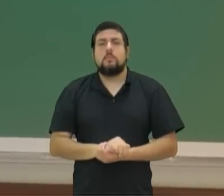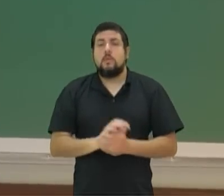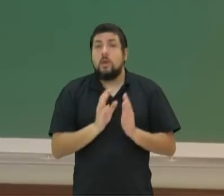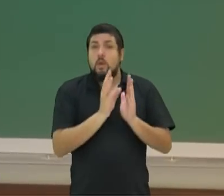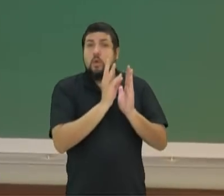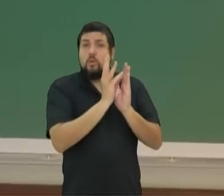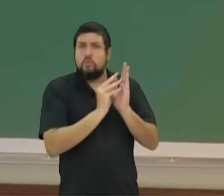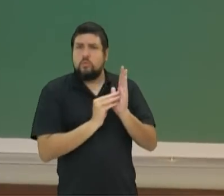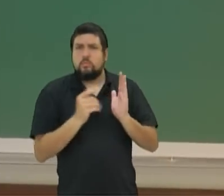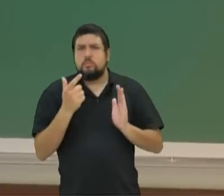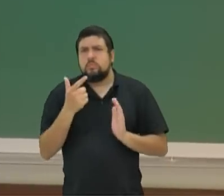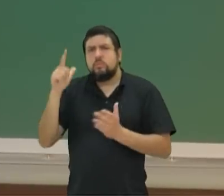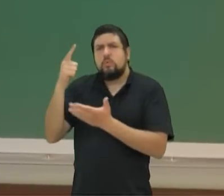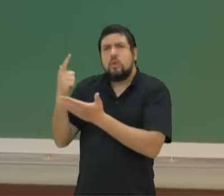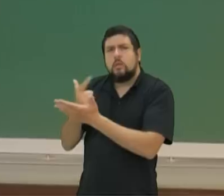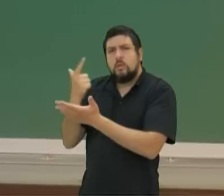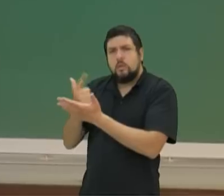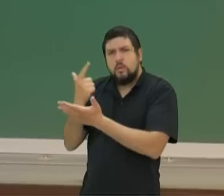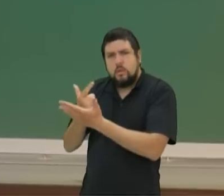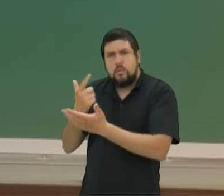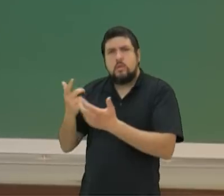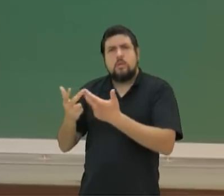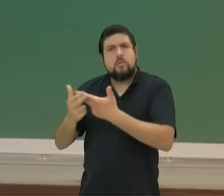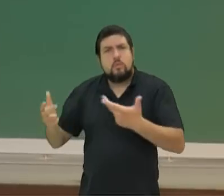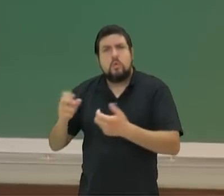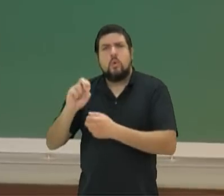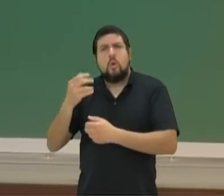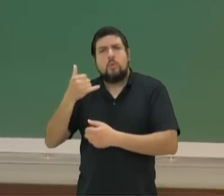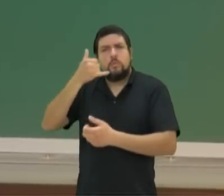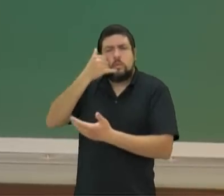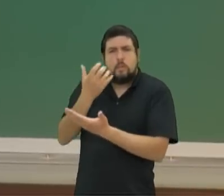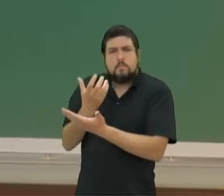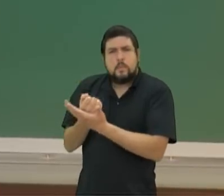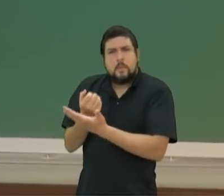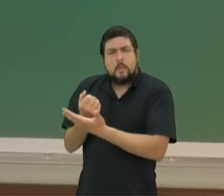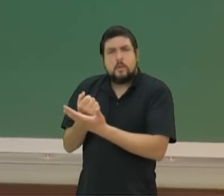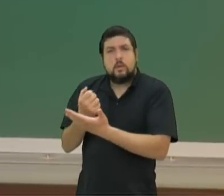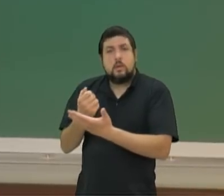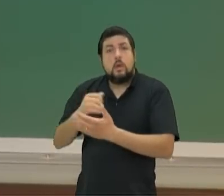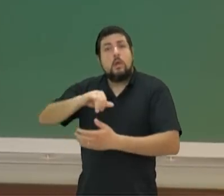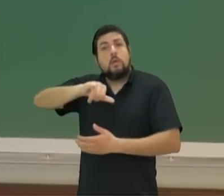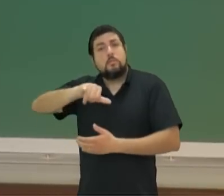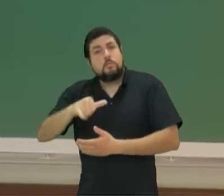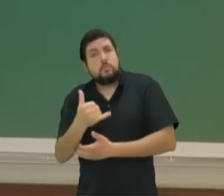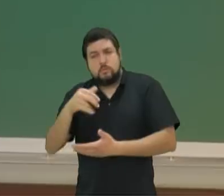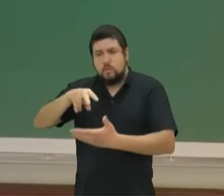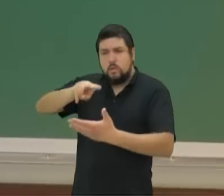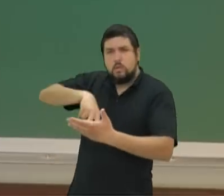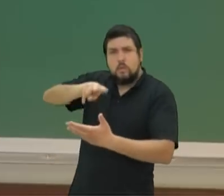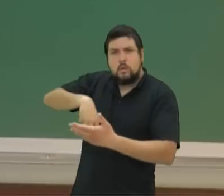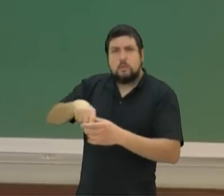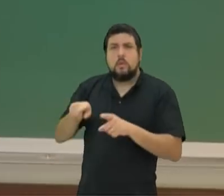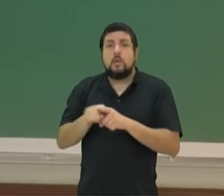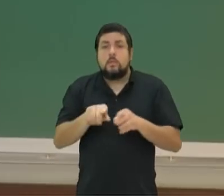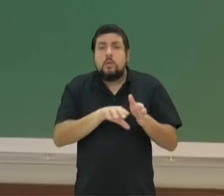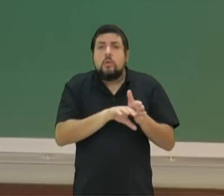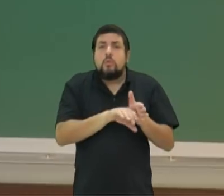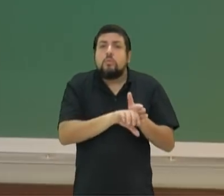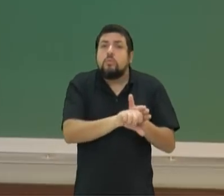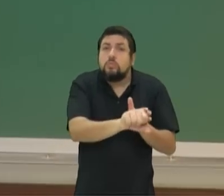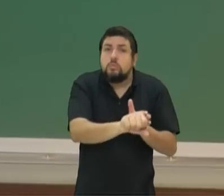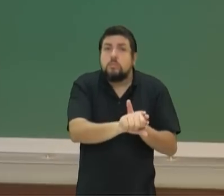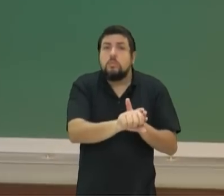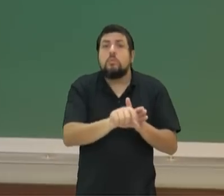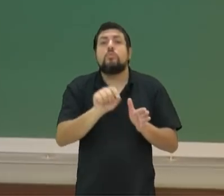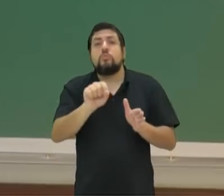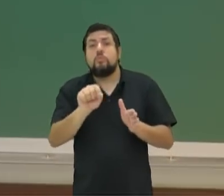livros didáticos, em PDF ou impresso, ou então até mesmo em páginas da internet. Procure no Google o assunto que você está